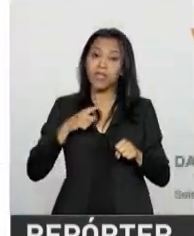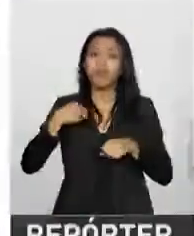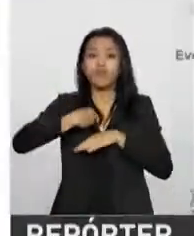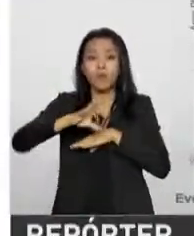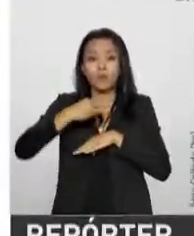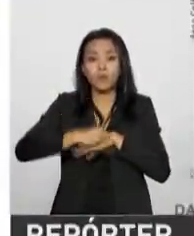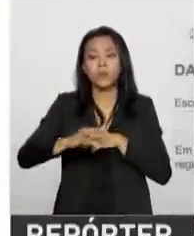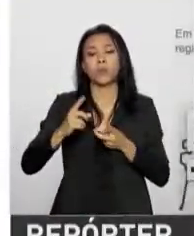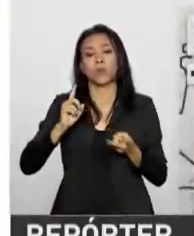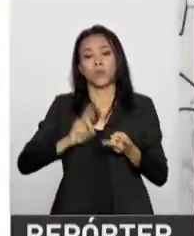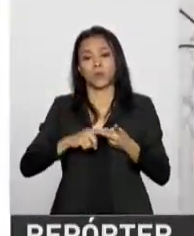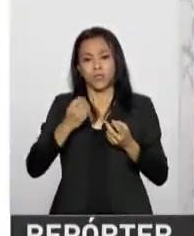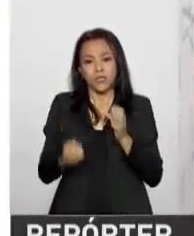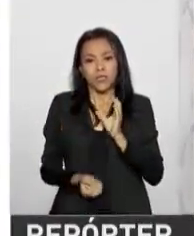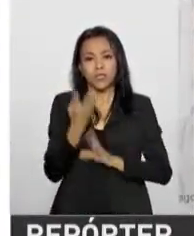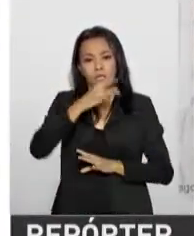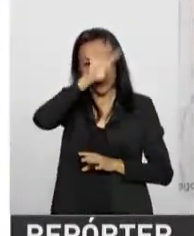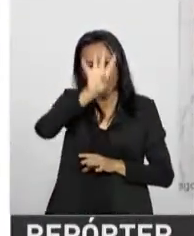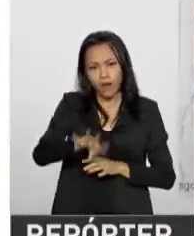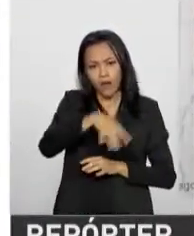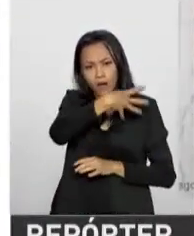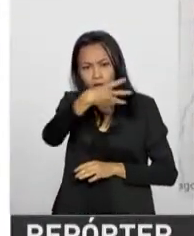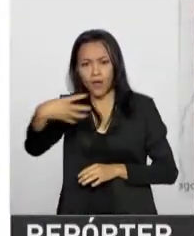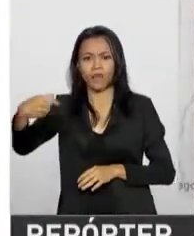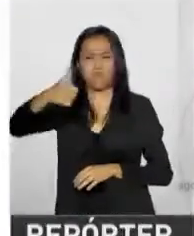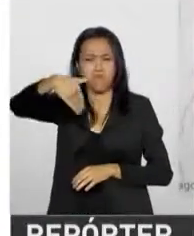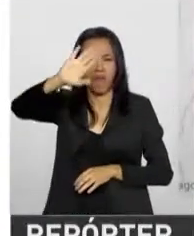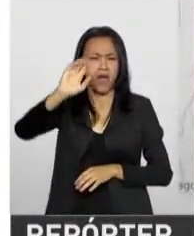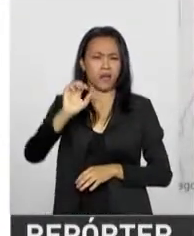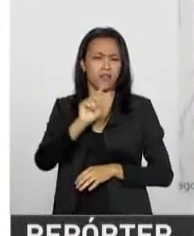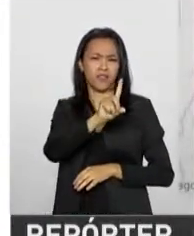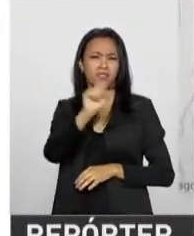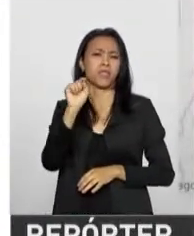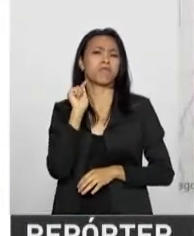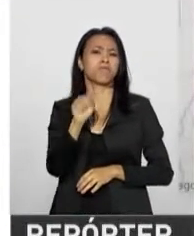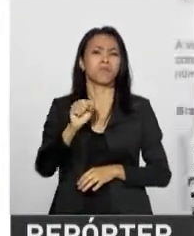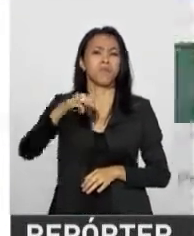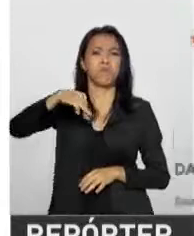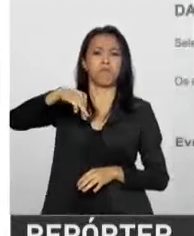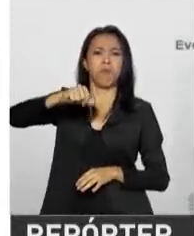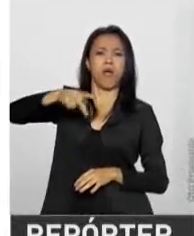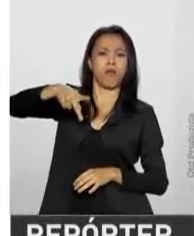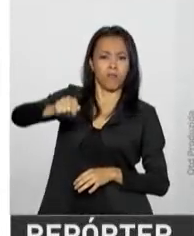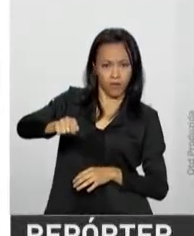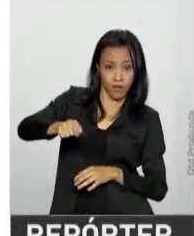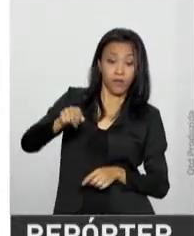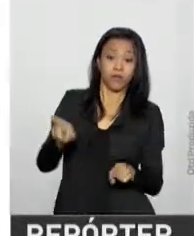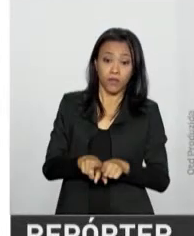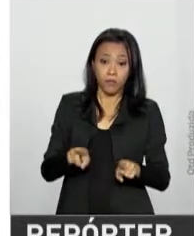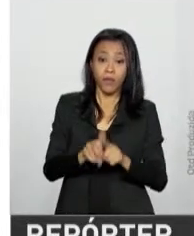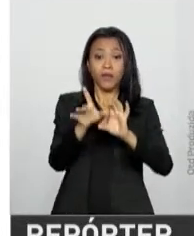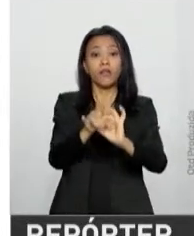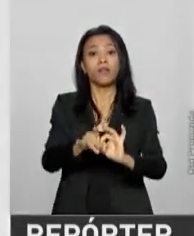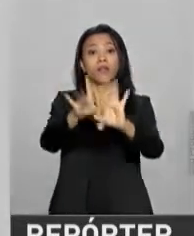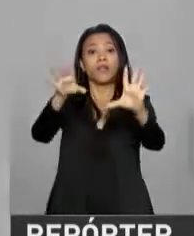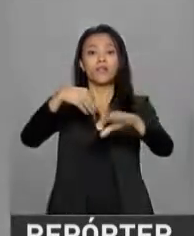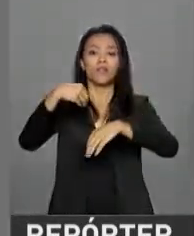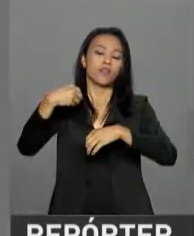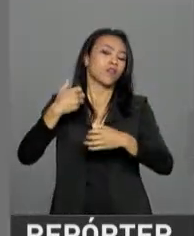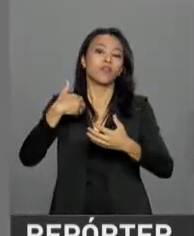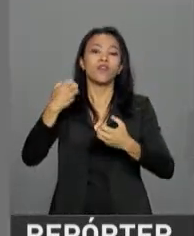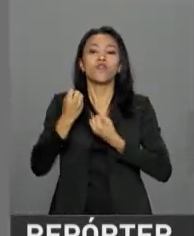gera tabelas gráficos e mais de 100 mil mapas dinâmicos também estão disponíveis informações por